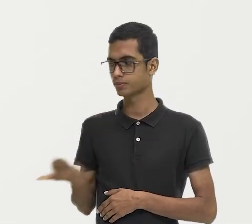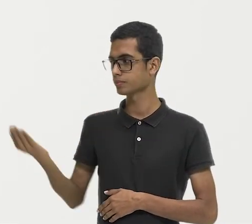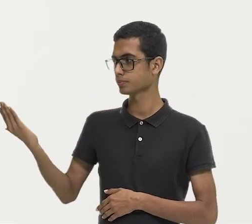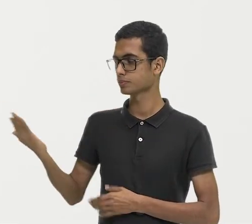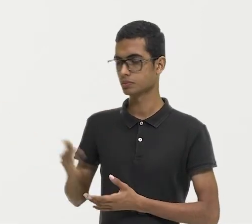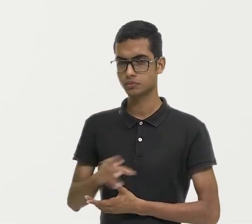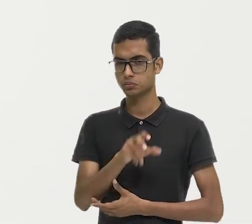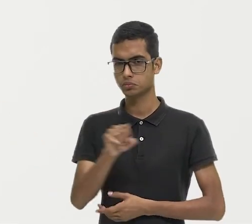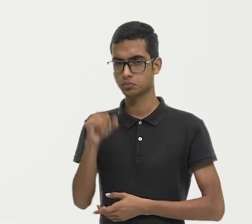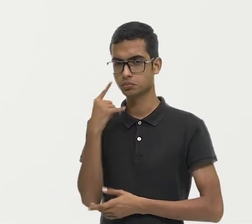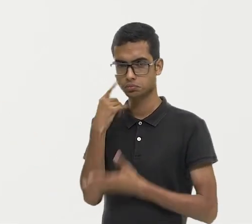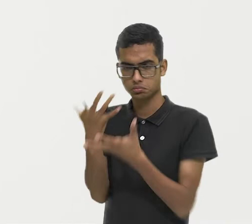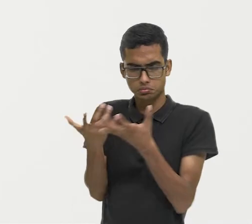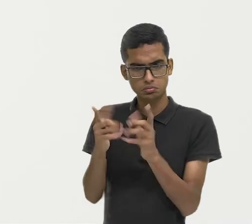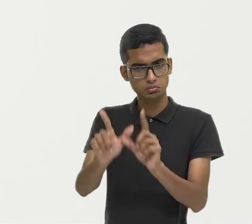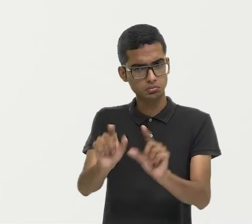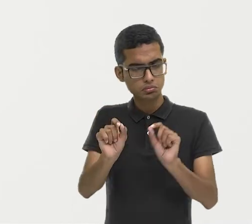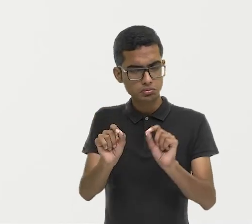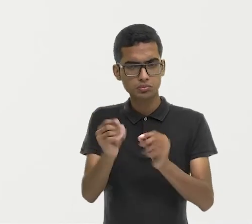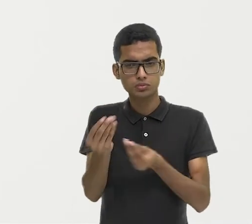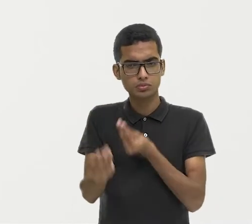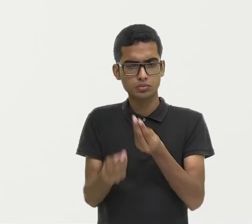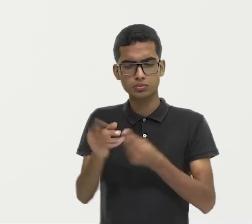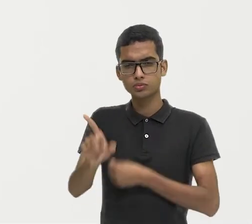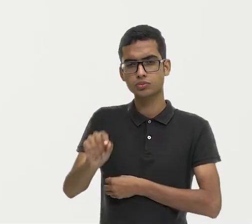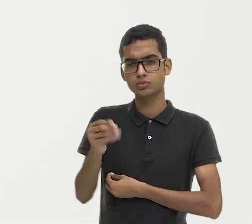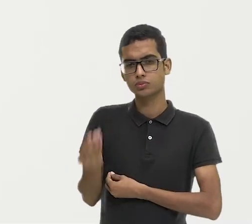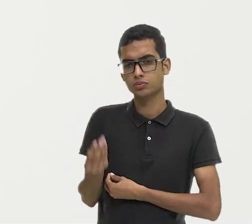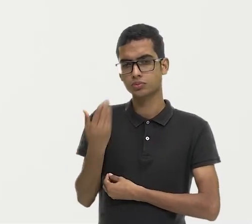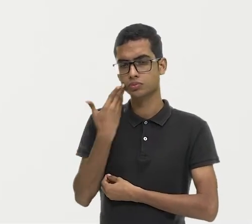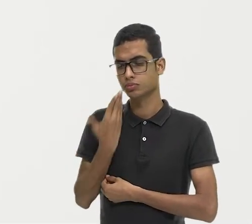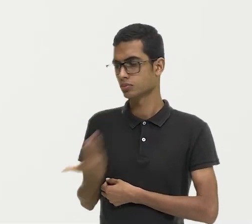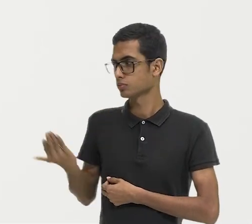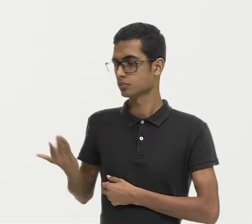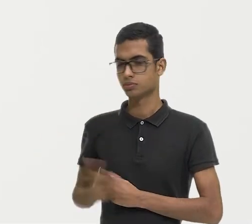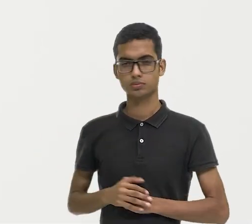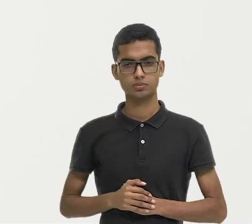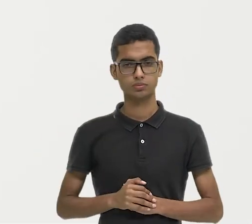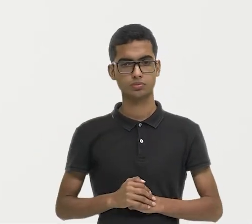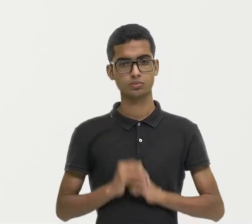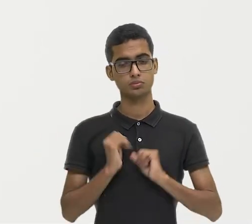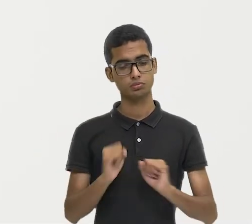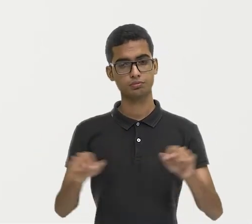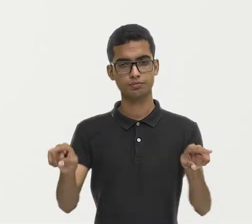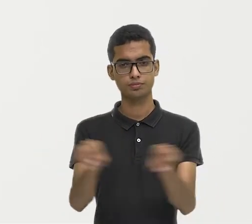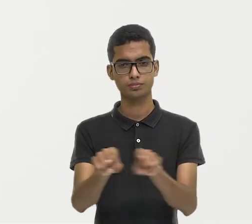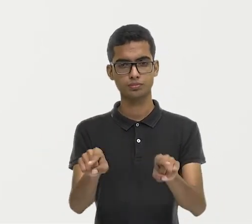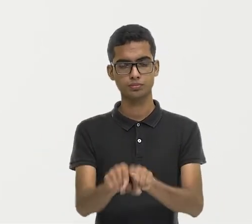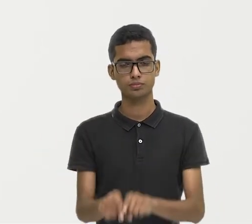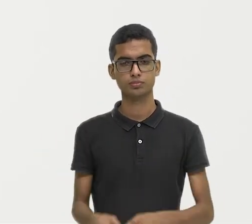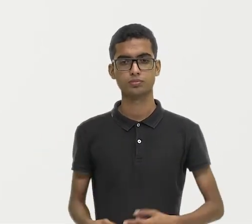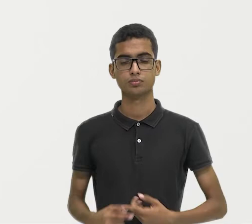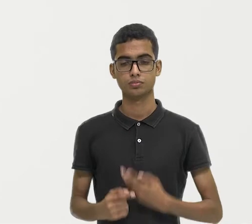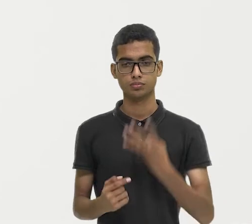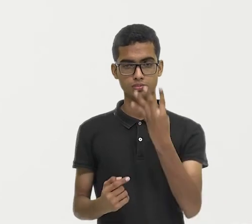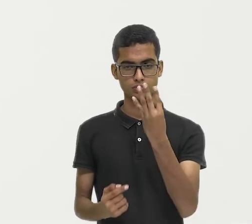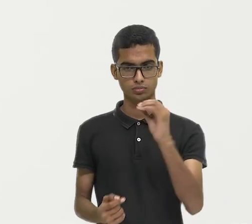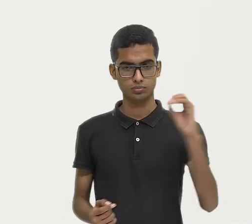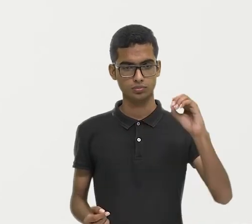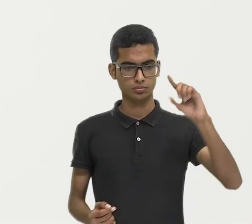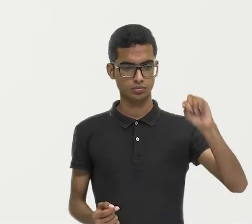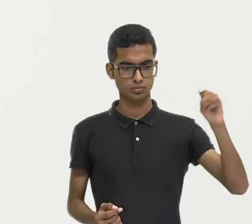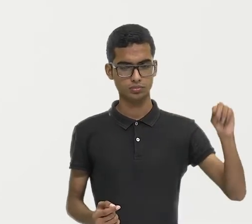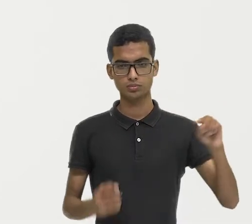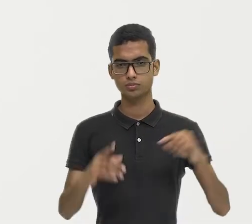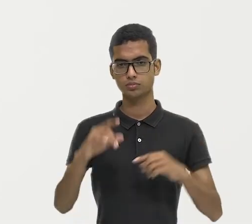de cima. Se você preferisse, deixa eu voltar aqui, você poderia cortar esses 2 zeros